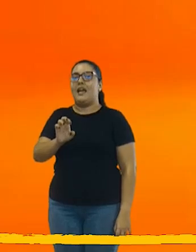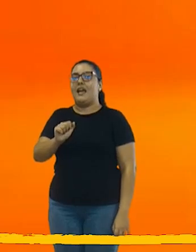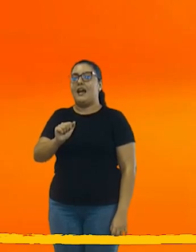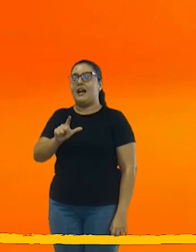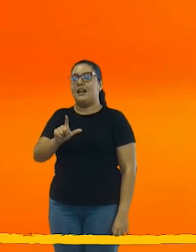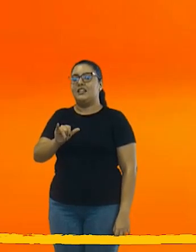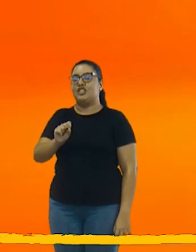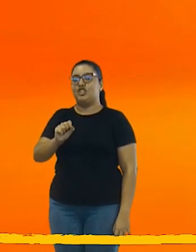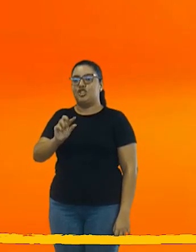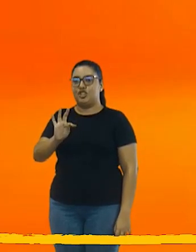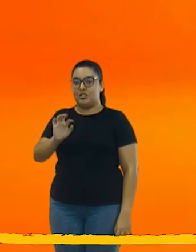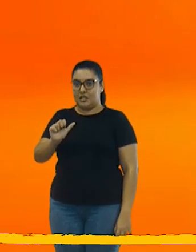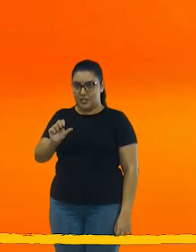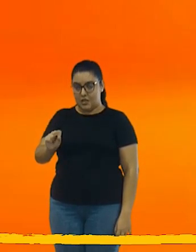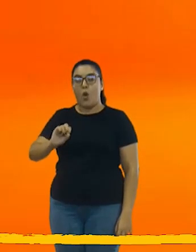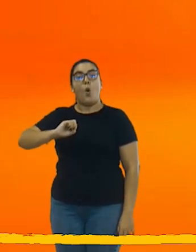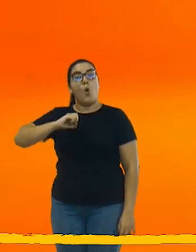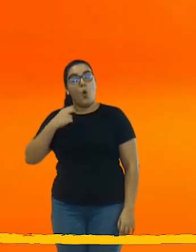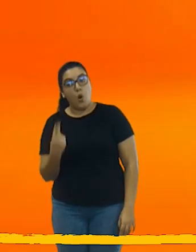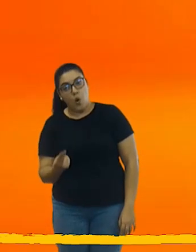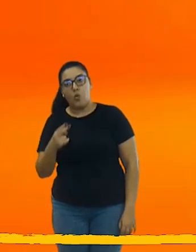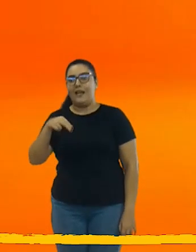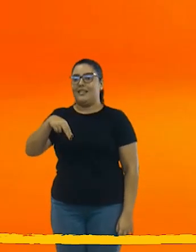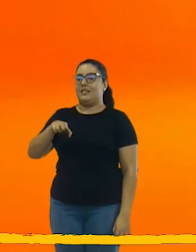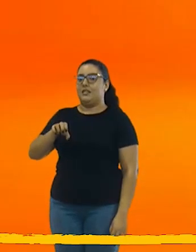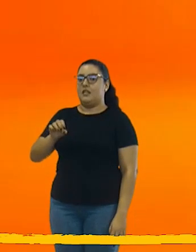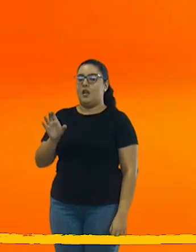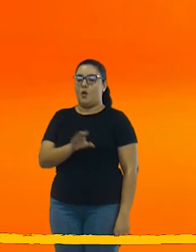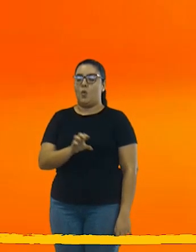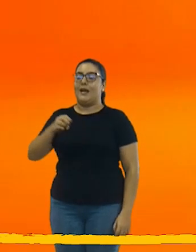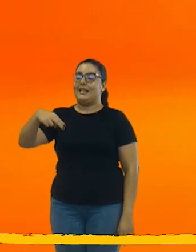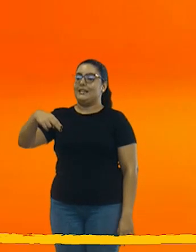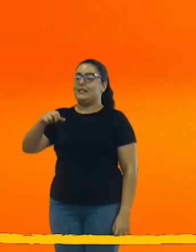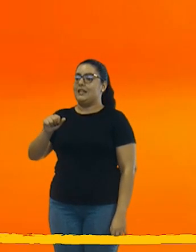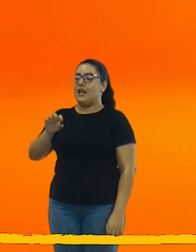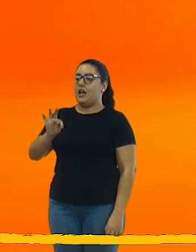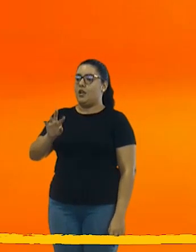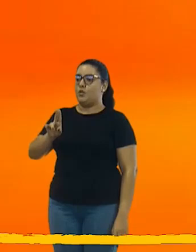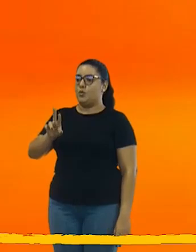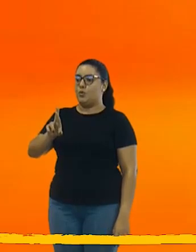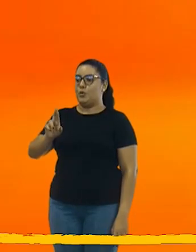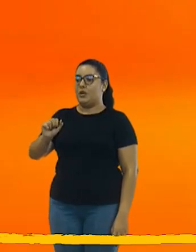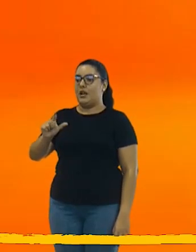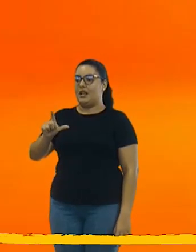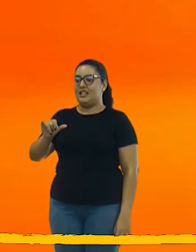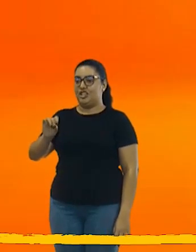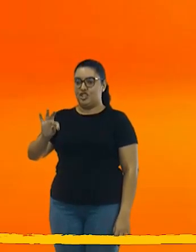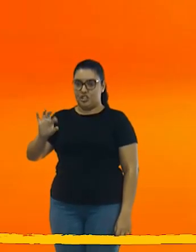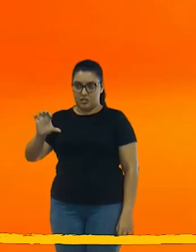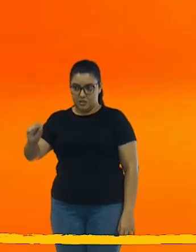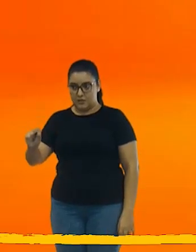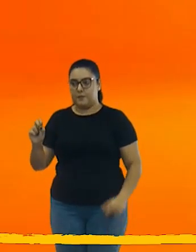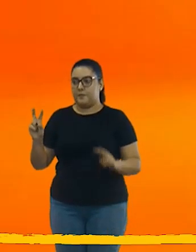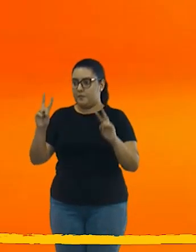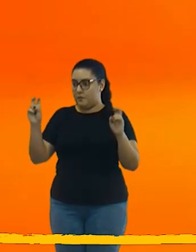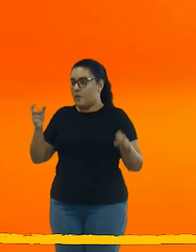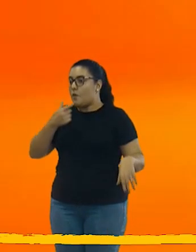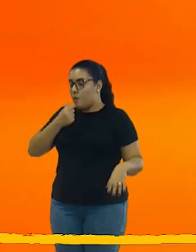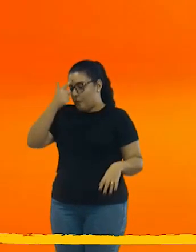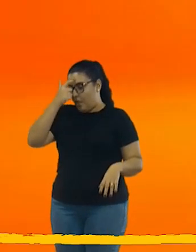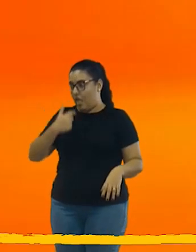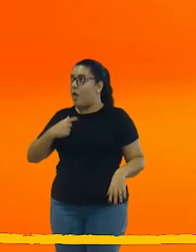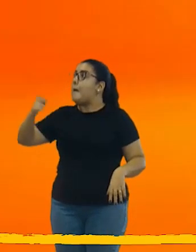neonaturalistas, porque eles começam a observar o meio como um fator condicionante para a condição do homem do